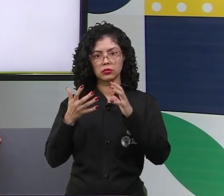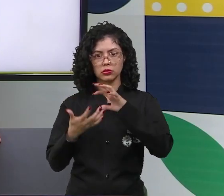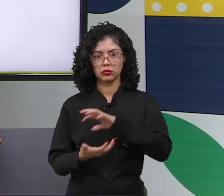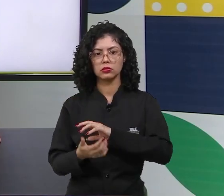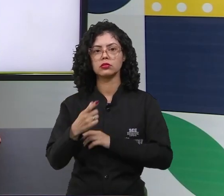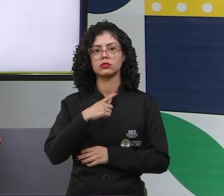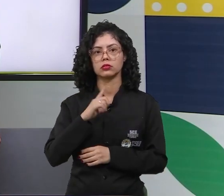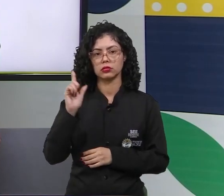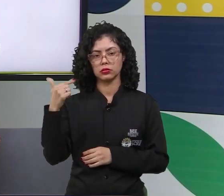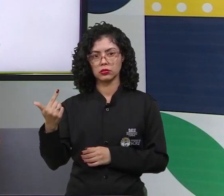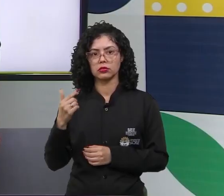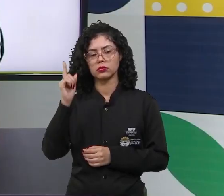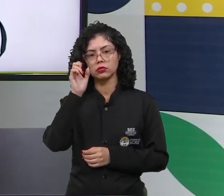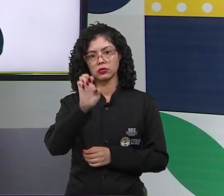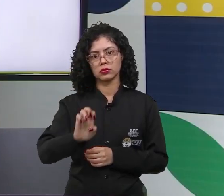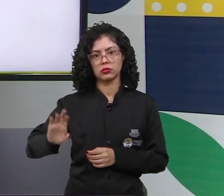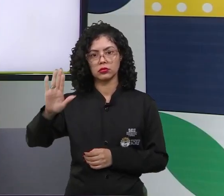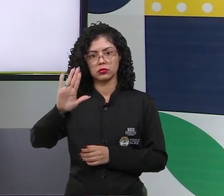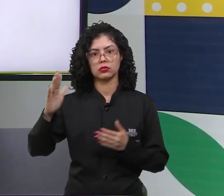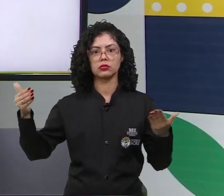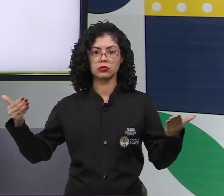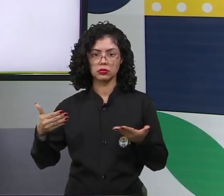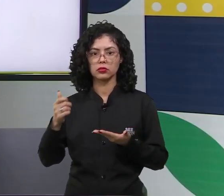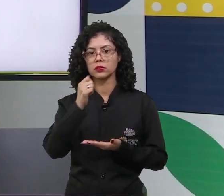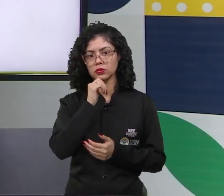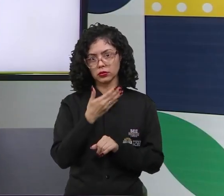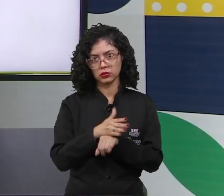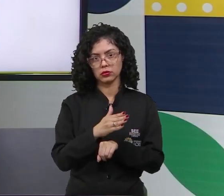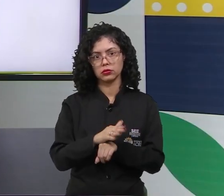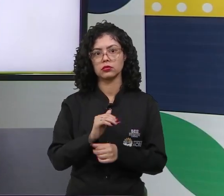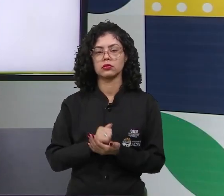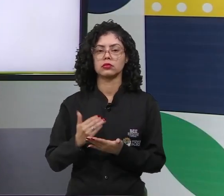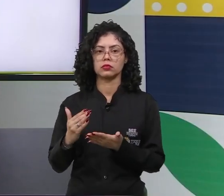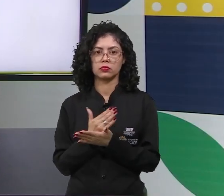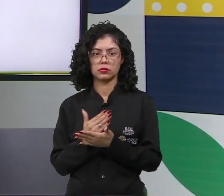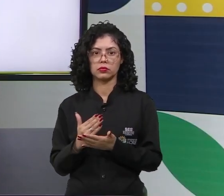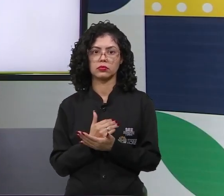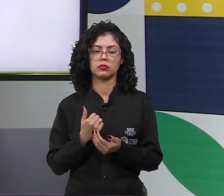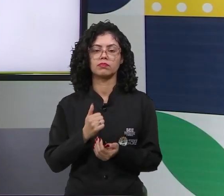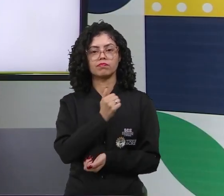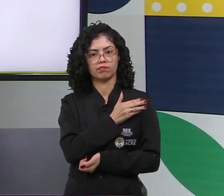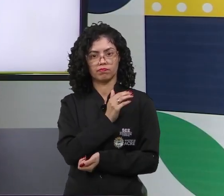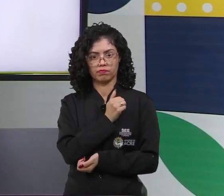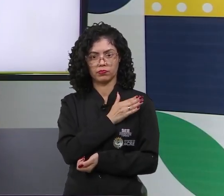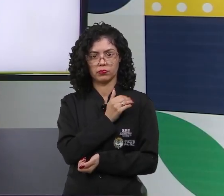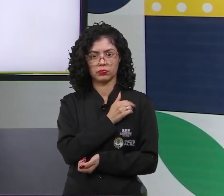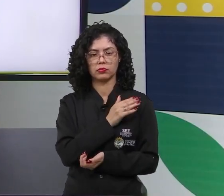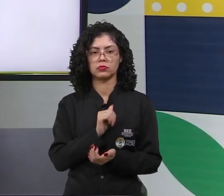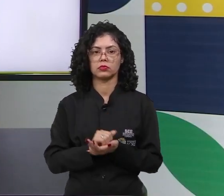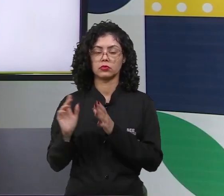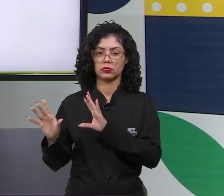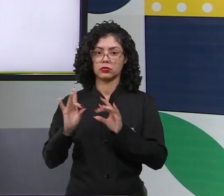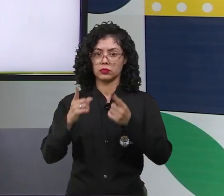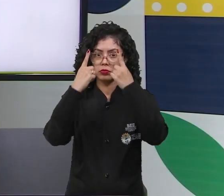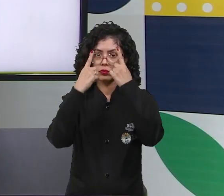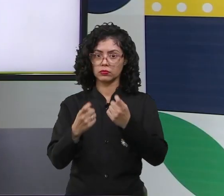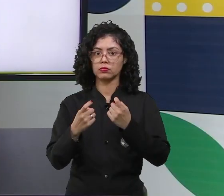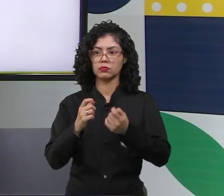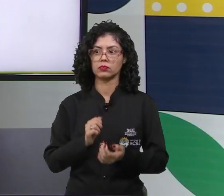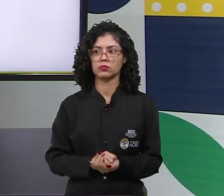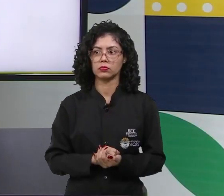inteiro e outros países na Europa, até hoje, praticam algum tipo de preconceito. Seja através da